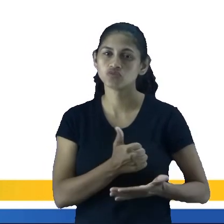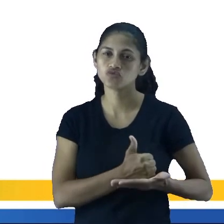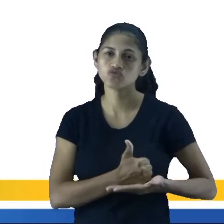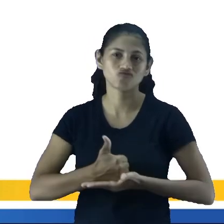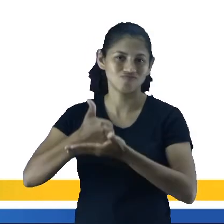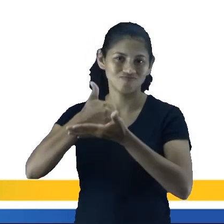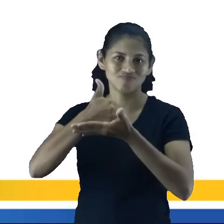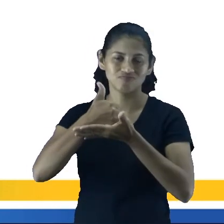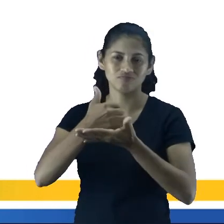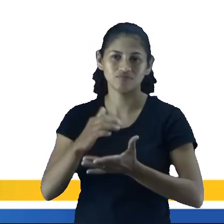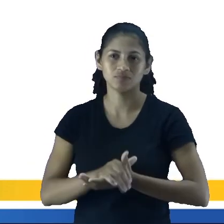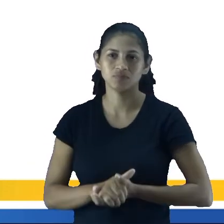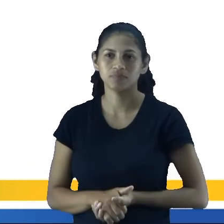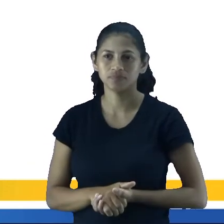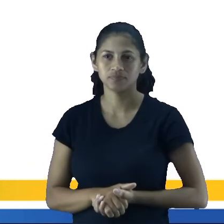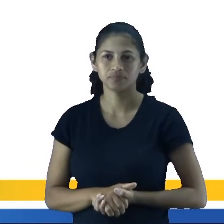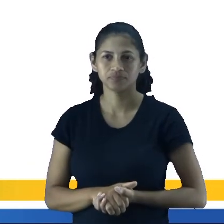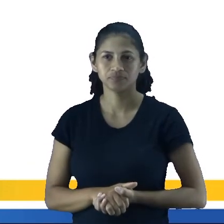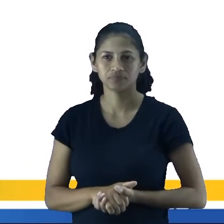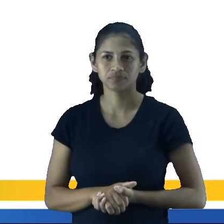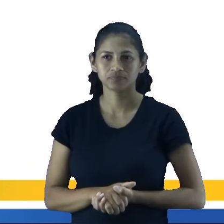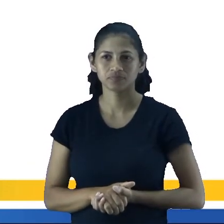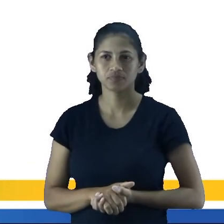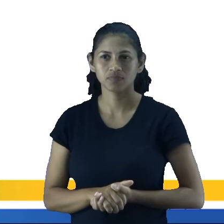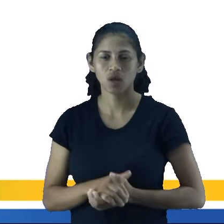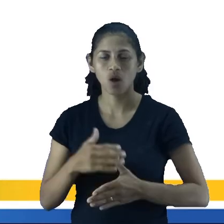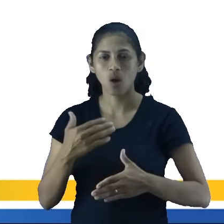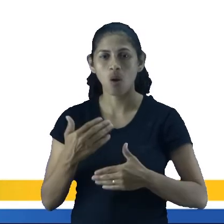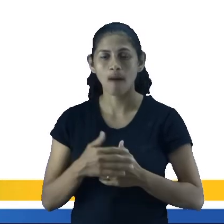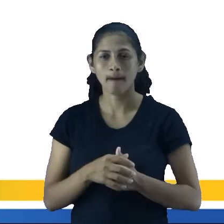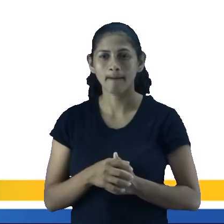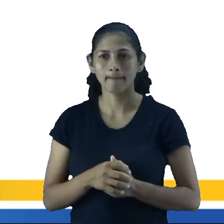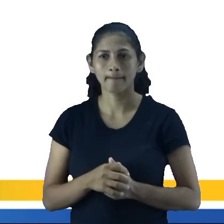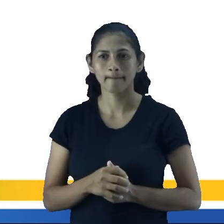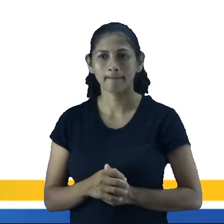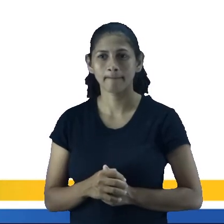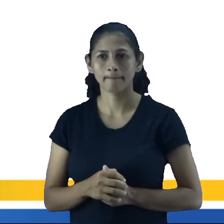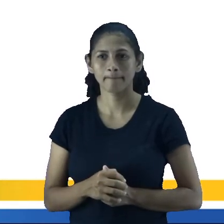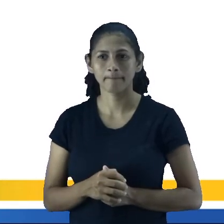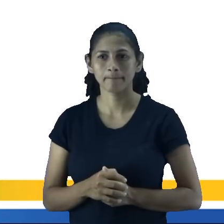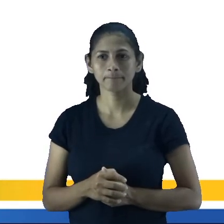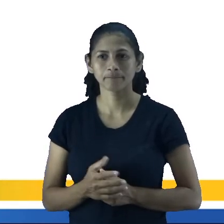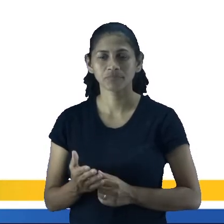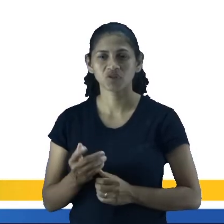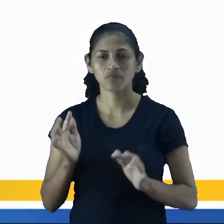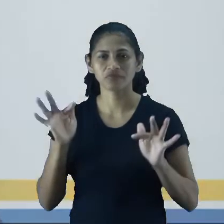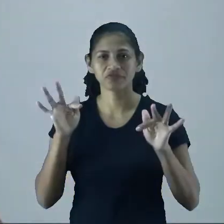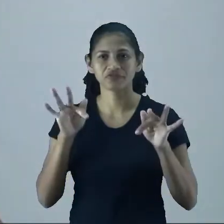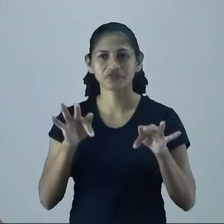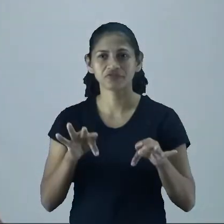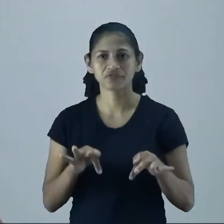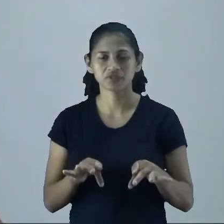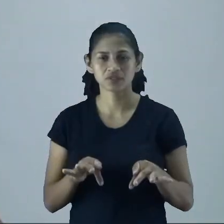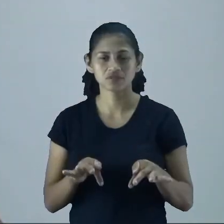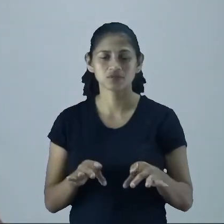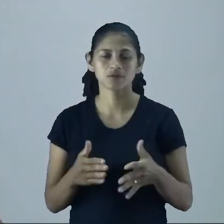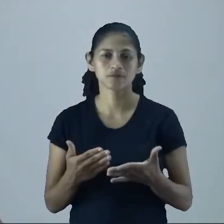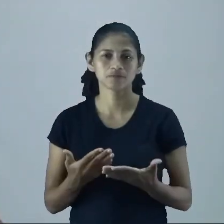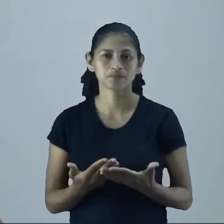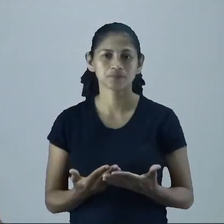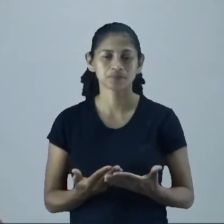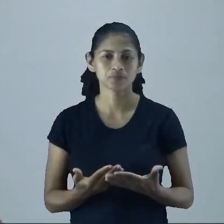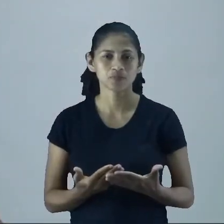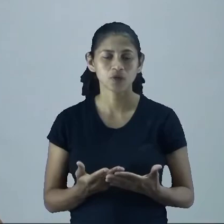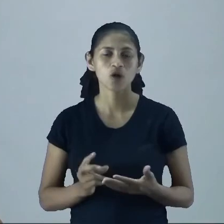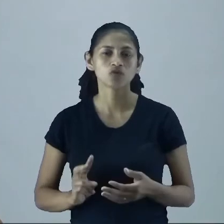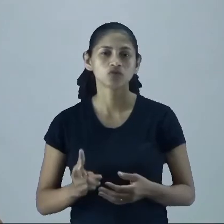chamado macrocefalia urbana. E nós vamos, né, finalizar por aqui, para